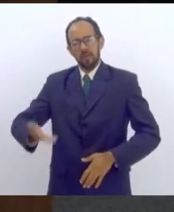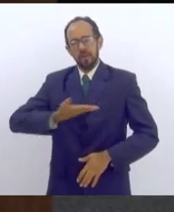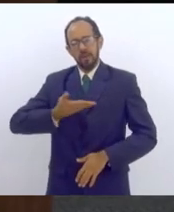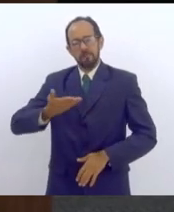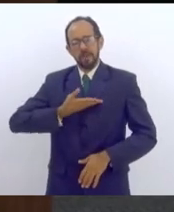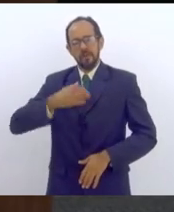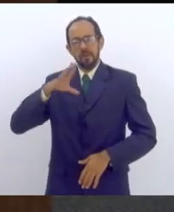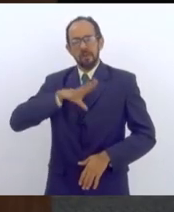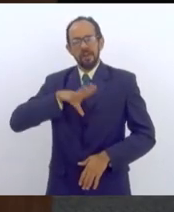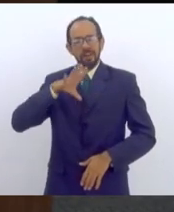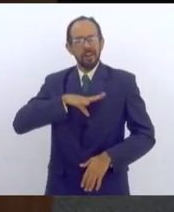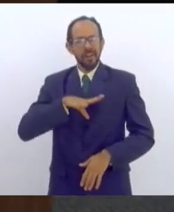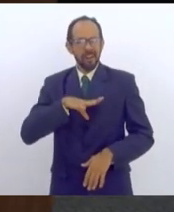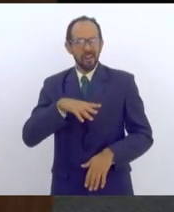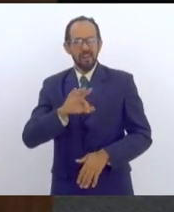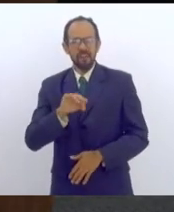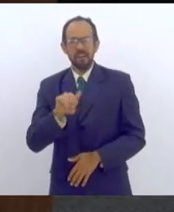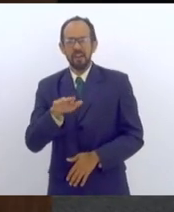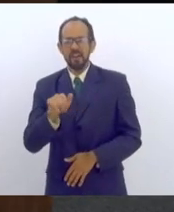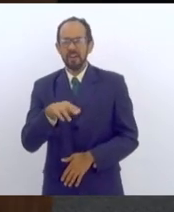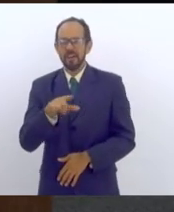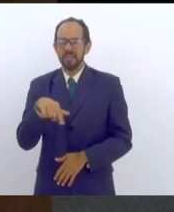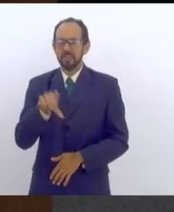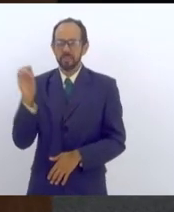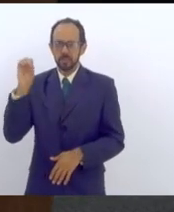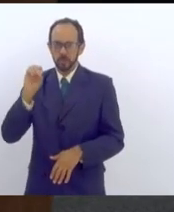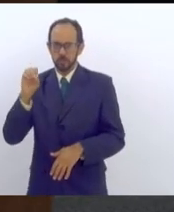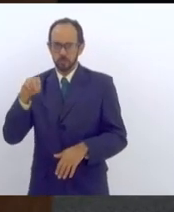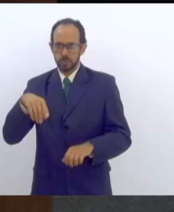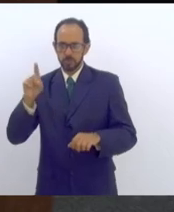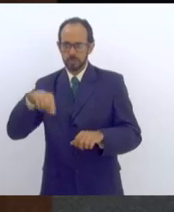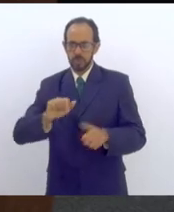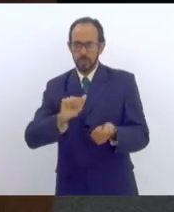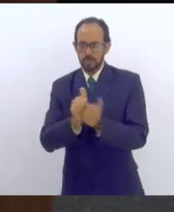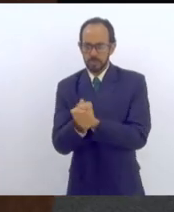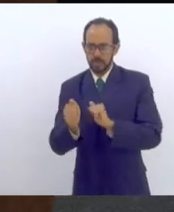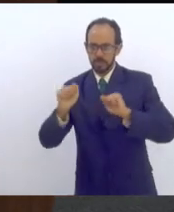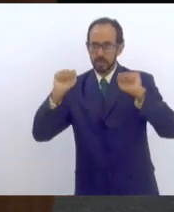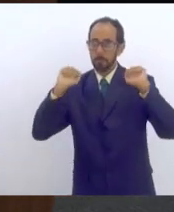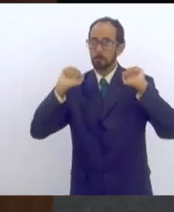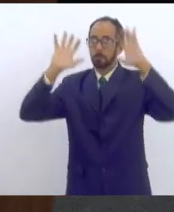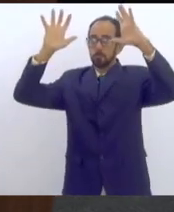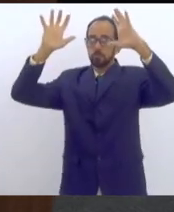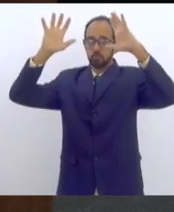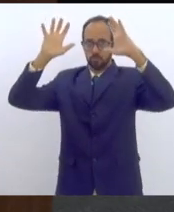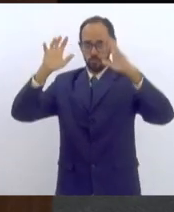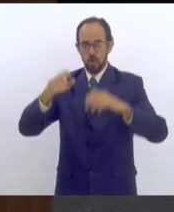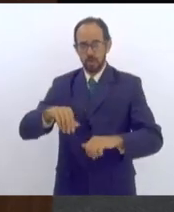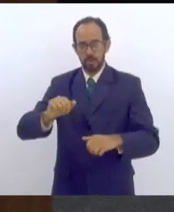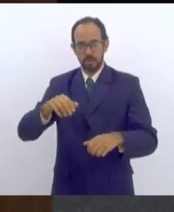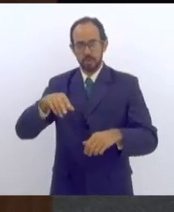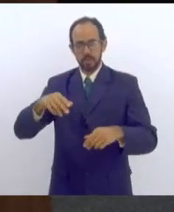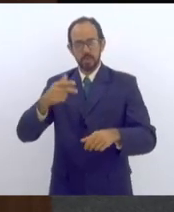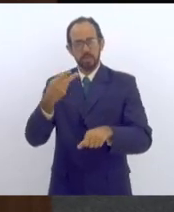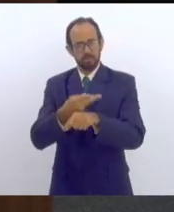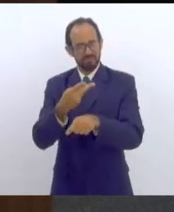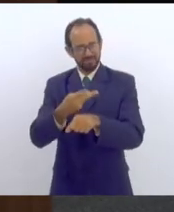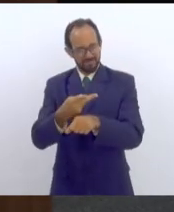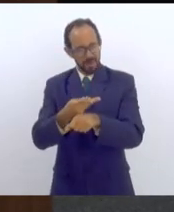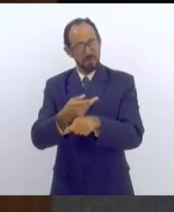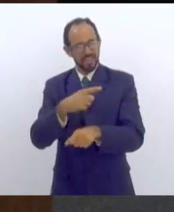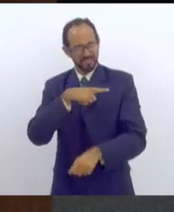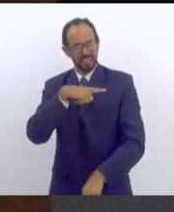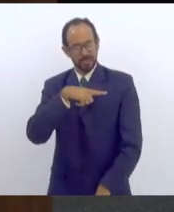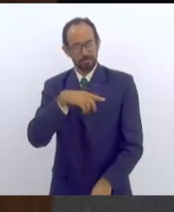eu, Fernandão, atleta e medalhista do vôlei, né, que me apresentou esse grupo. E nesse debate surgiu